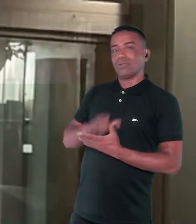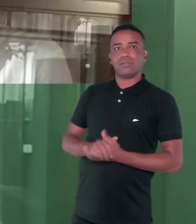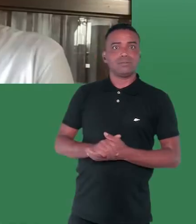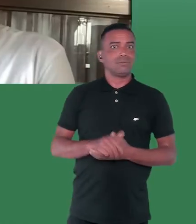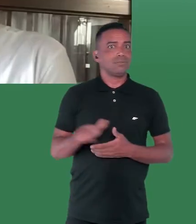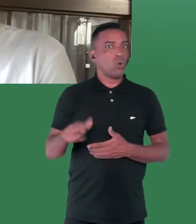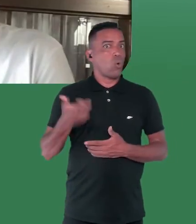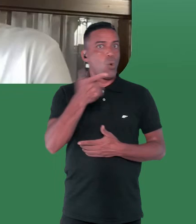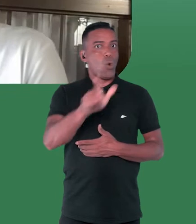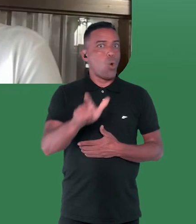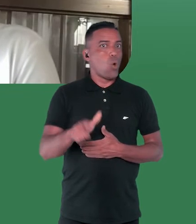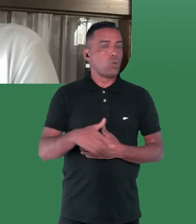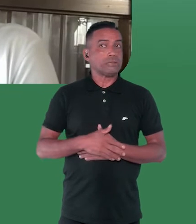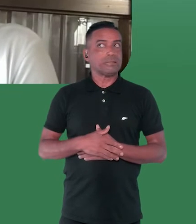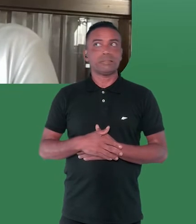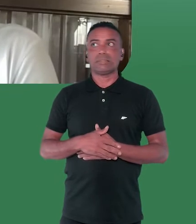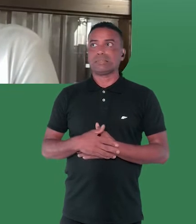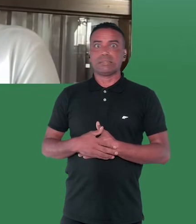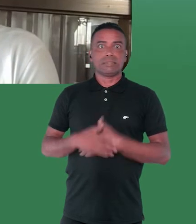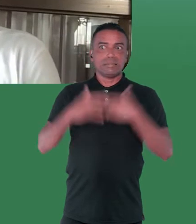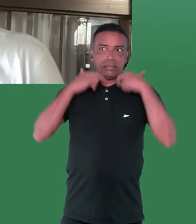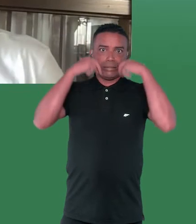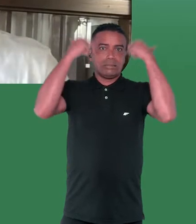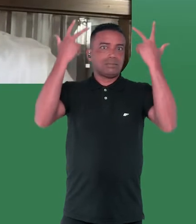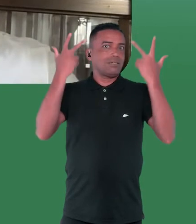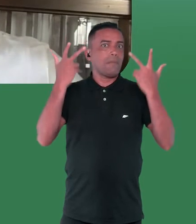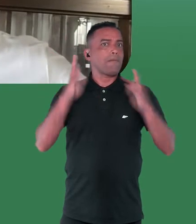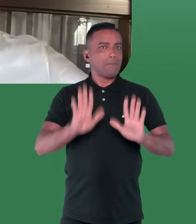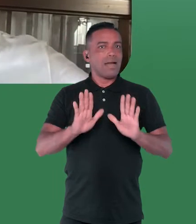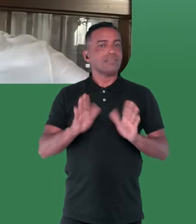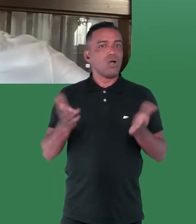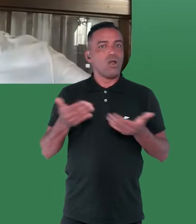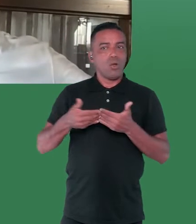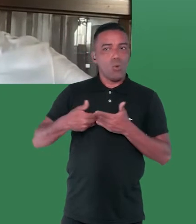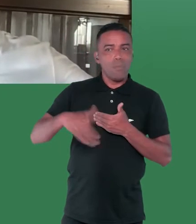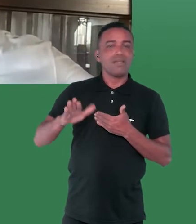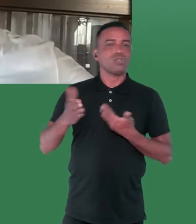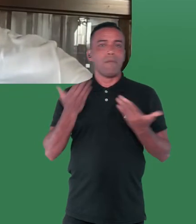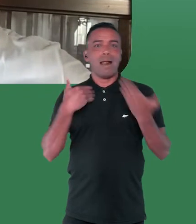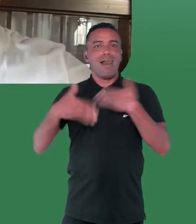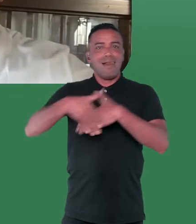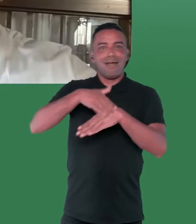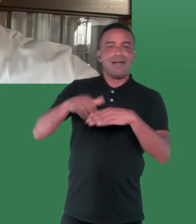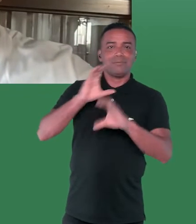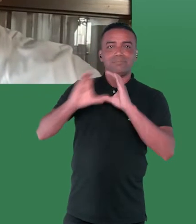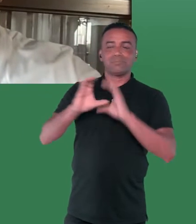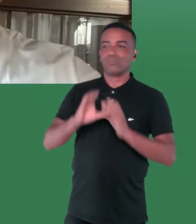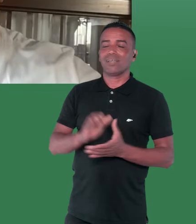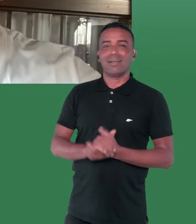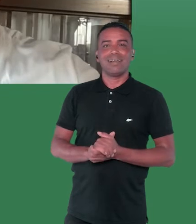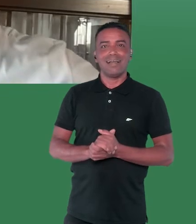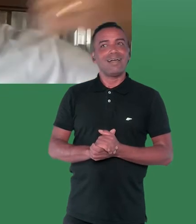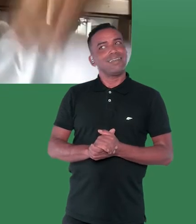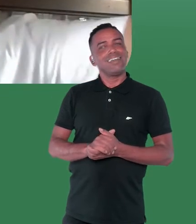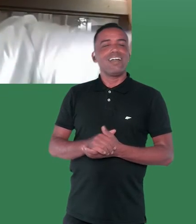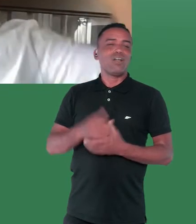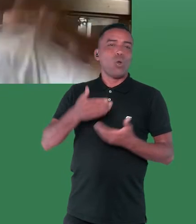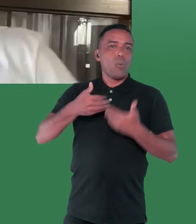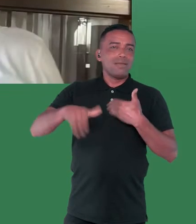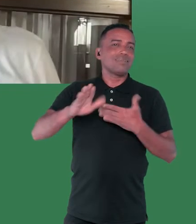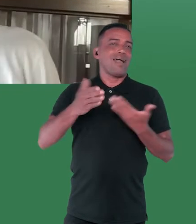outro cara ia cair no chão na hora de vergonha. Eu falei assim, mas agora nós começamos a nos entender. É très bien, embaixador. Aí